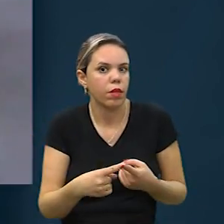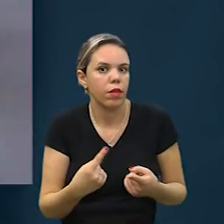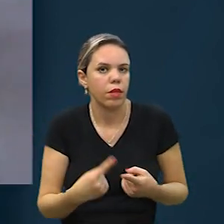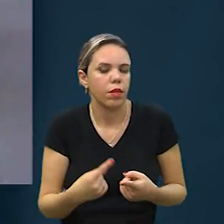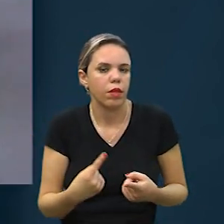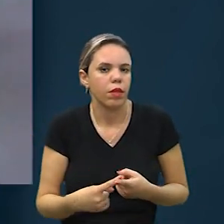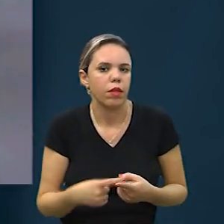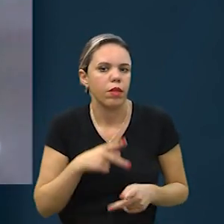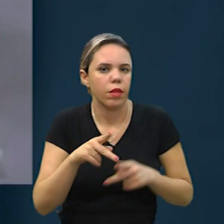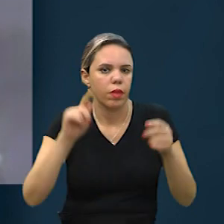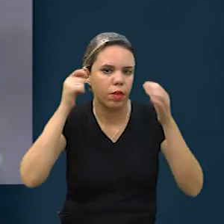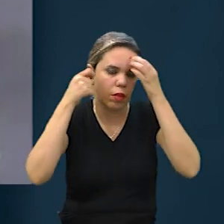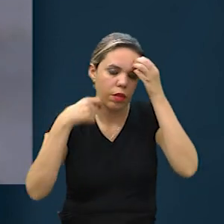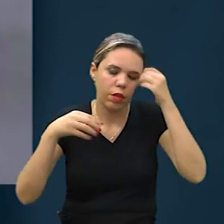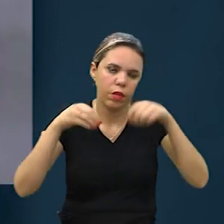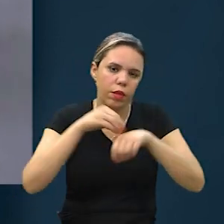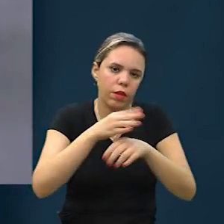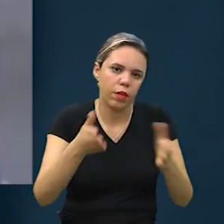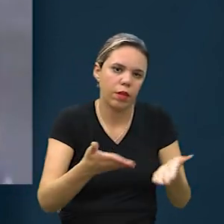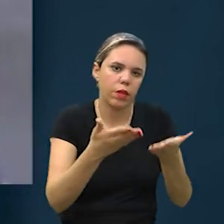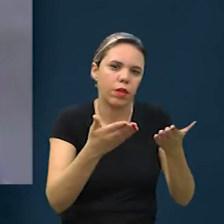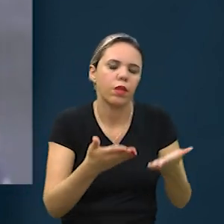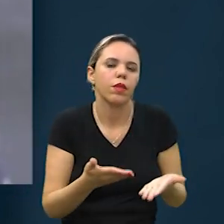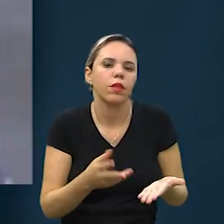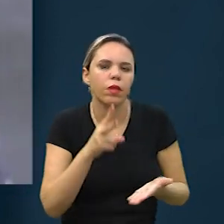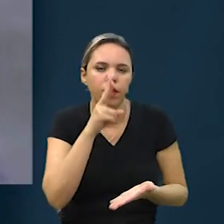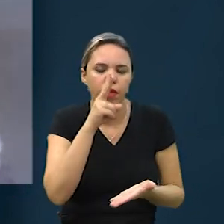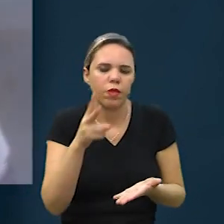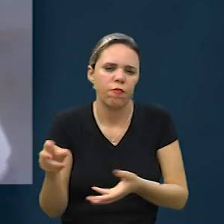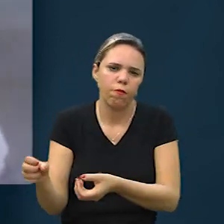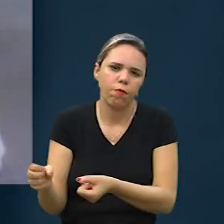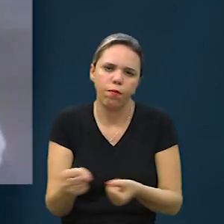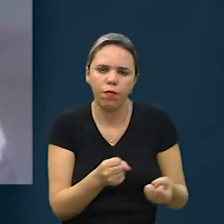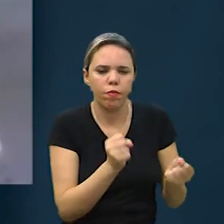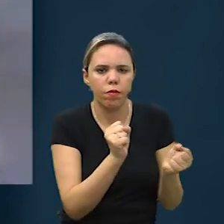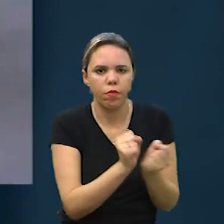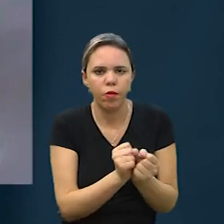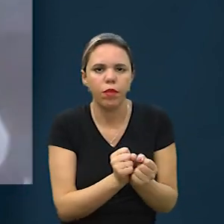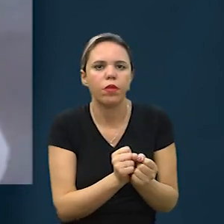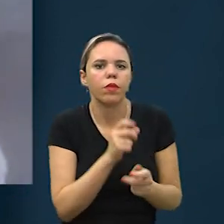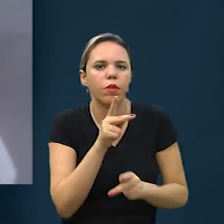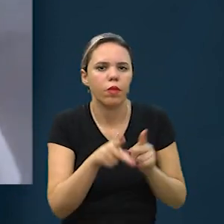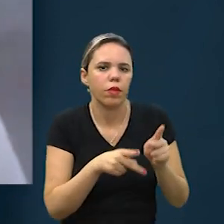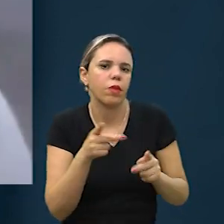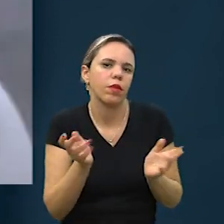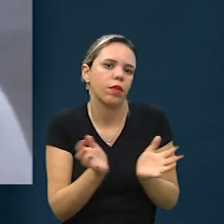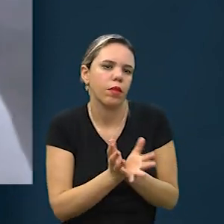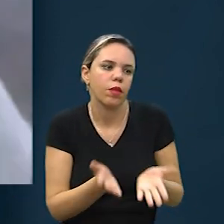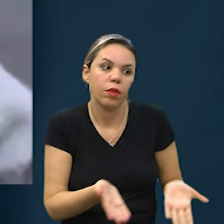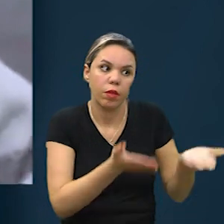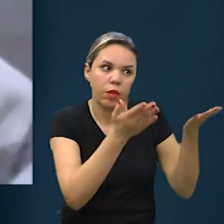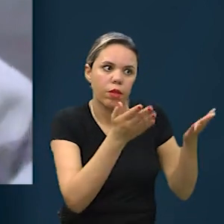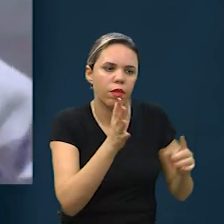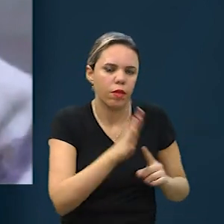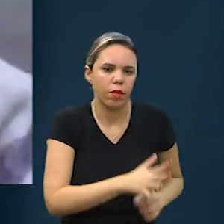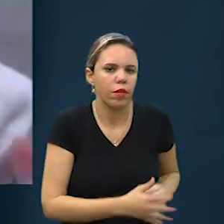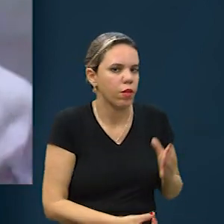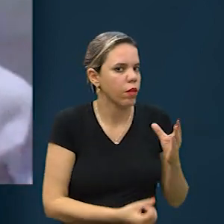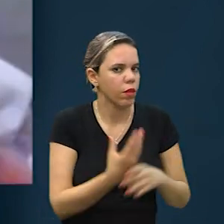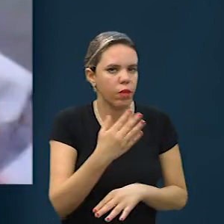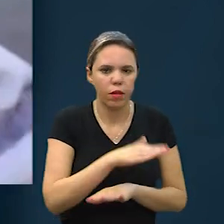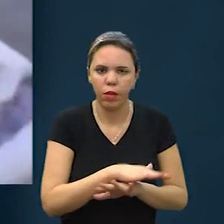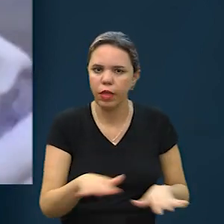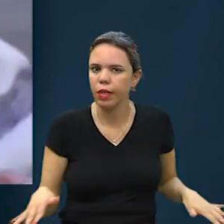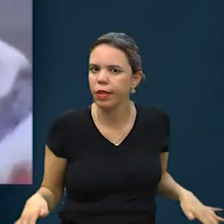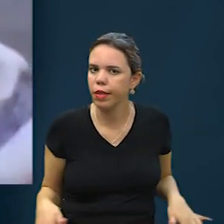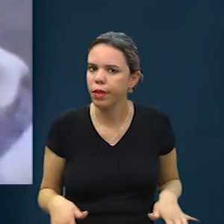porque os negros e negras foram trazidos de lá por força, né, de exploração colonizadora. Então, não